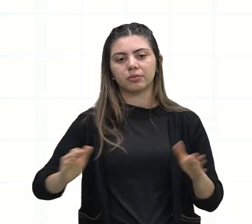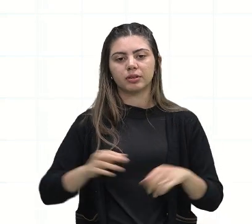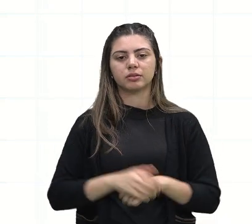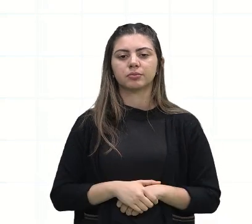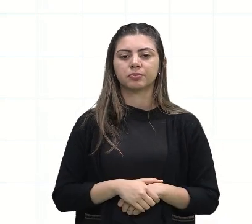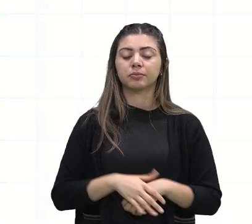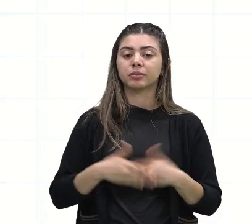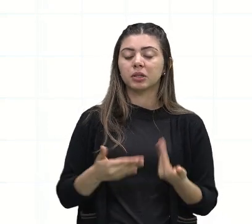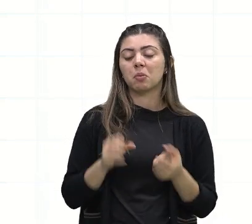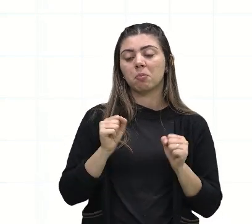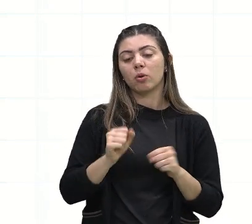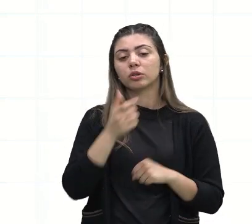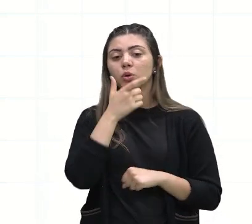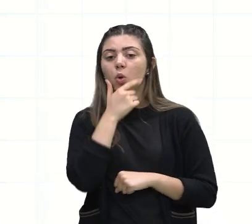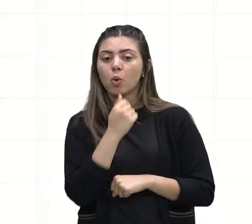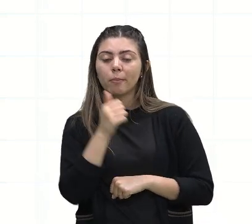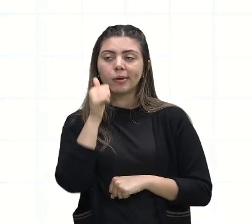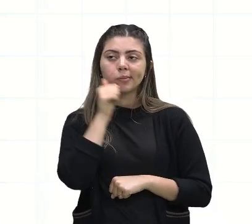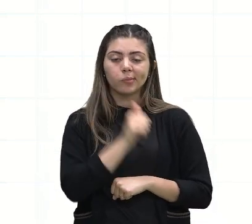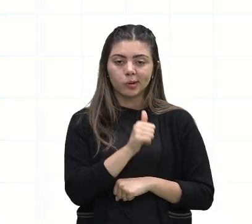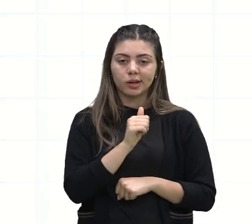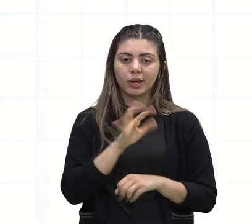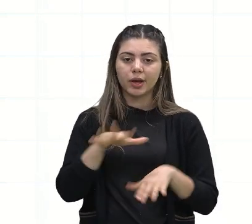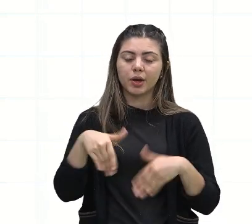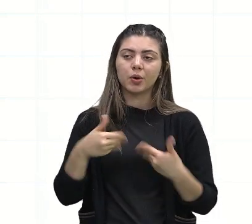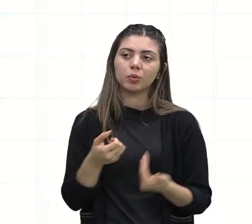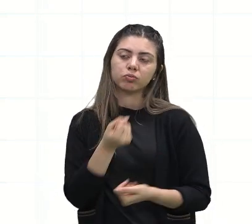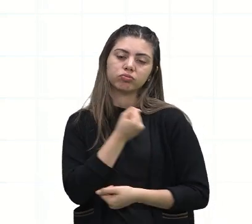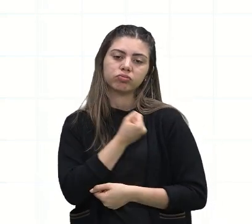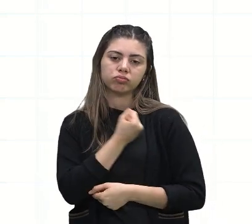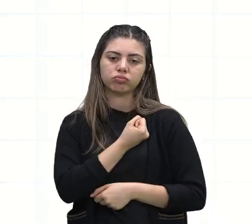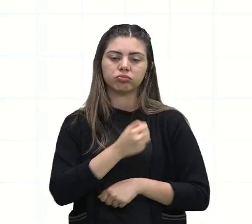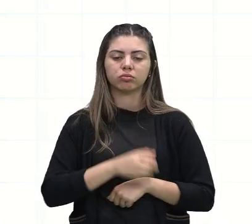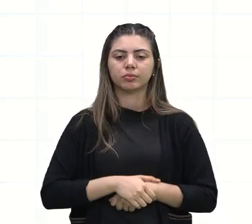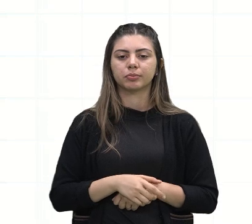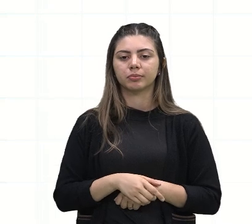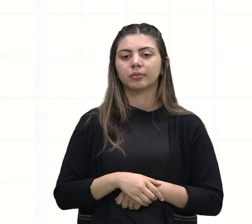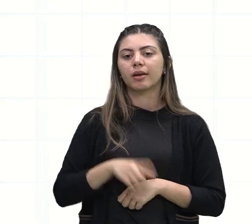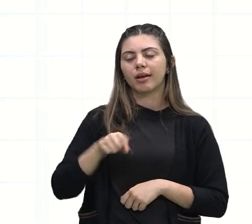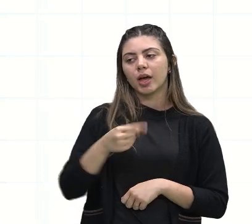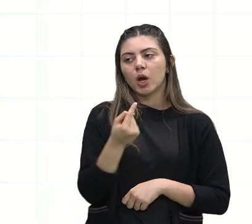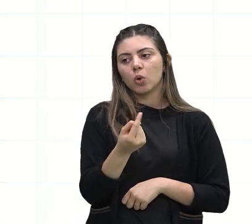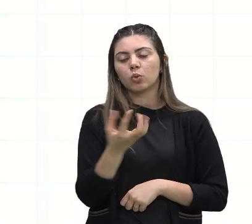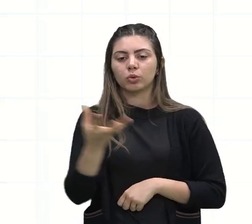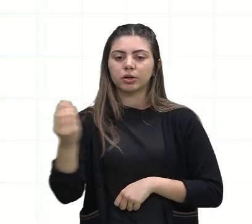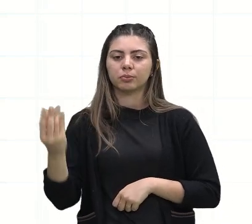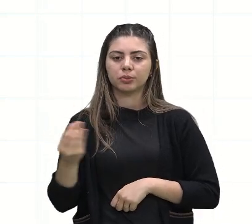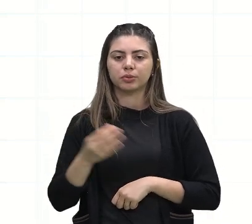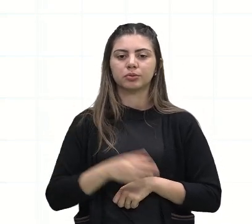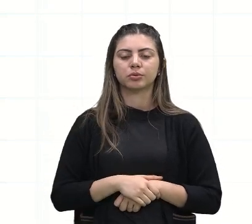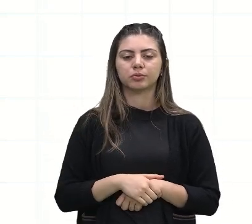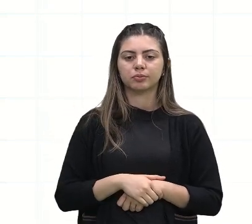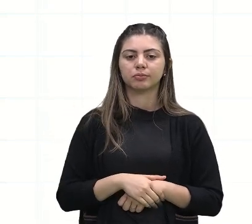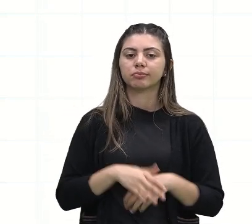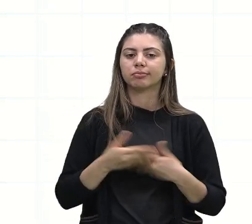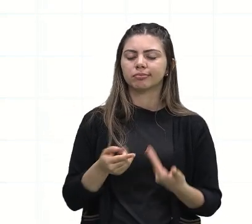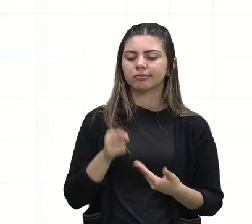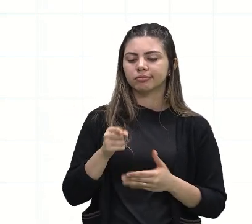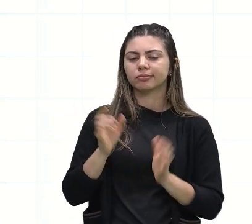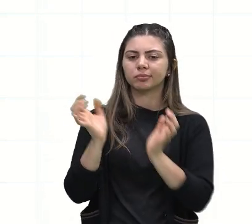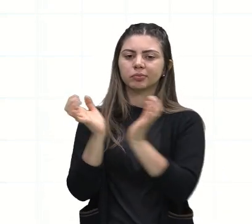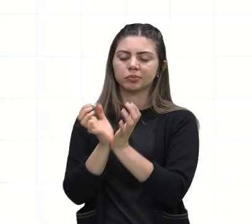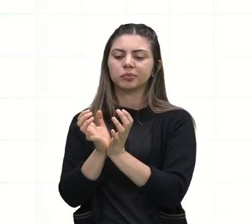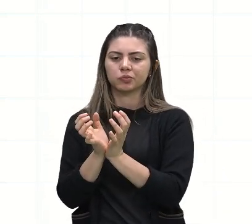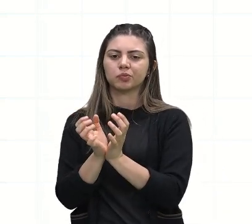pode flexionar tanto em gênero, que é masculino e feminino, ou em número, que é singular e plural. Então, as classes de palavras, elas também